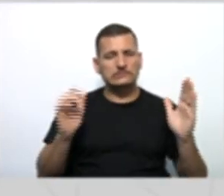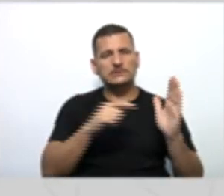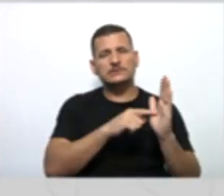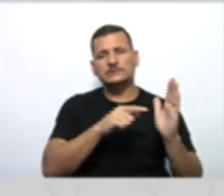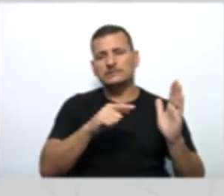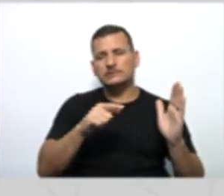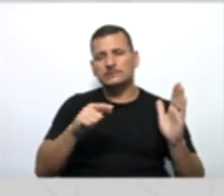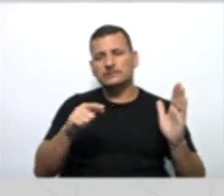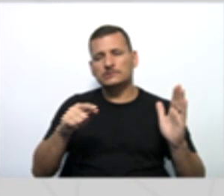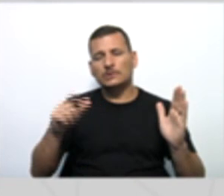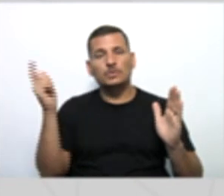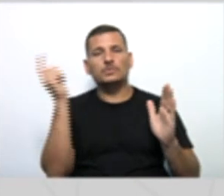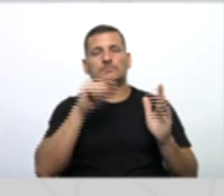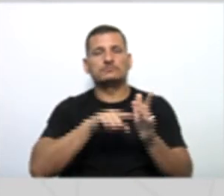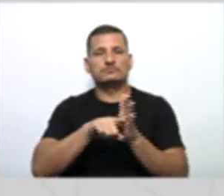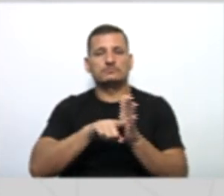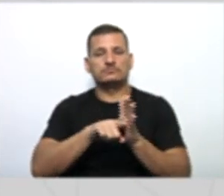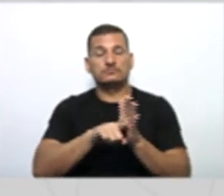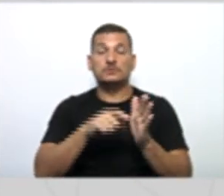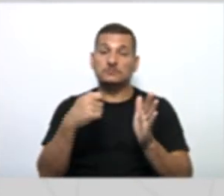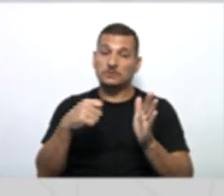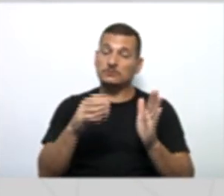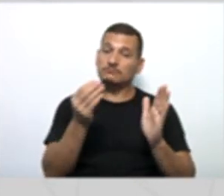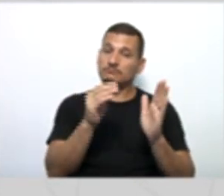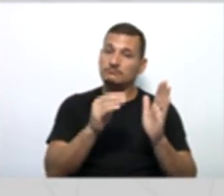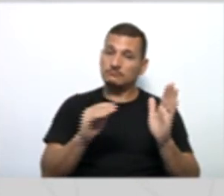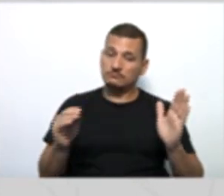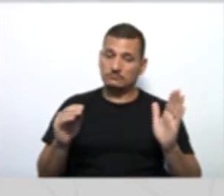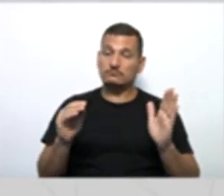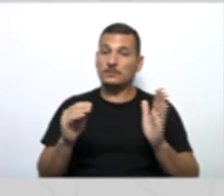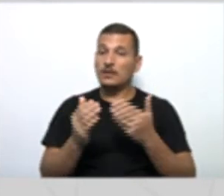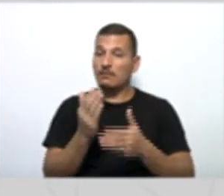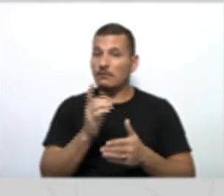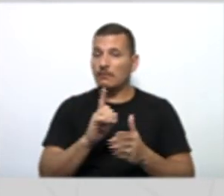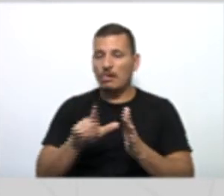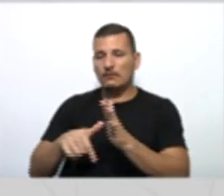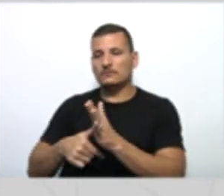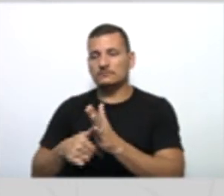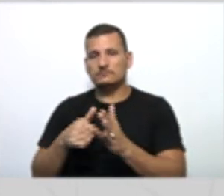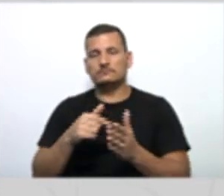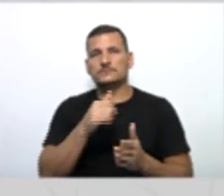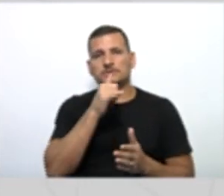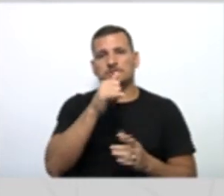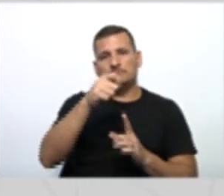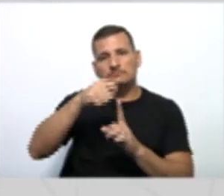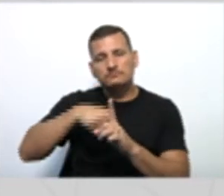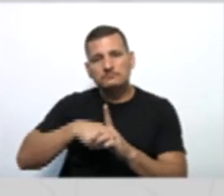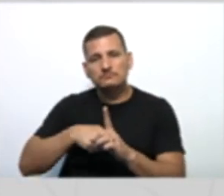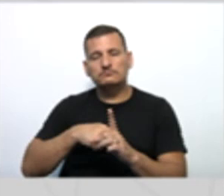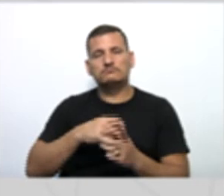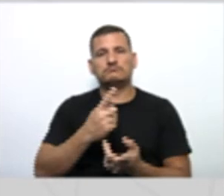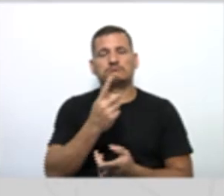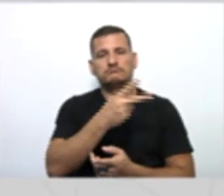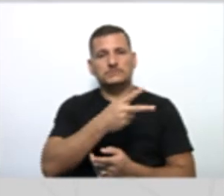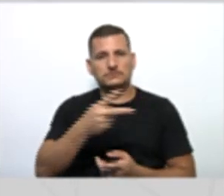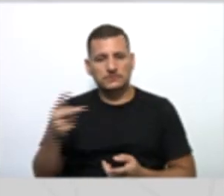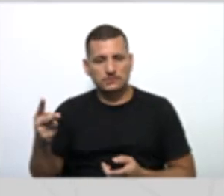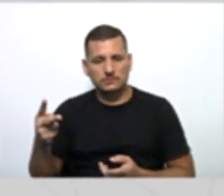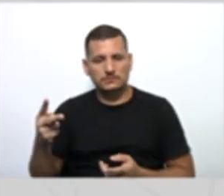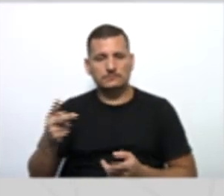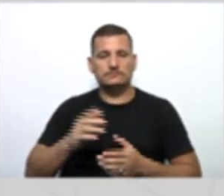essa pesquisa? Eu tenho que definir isso para eu não correr o risco de perder prazo. Se eu vou gastar 1 mês, 2